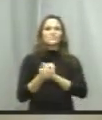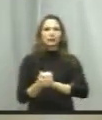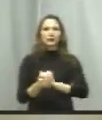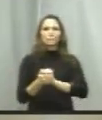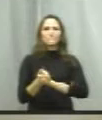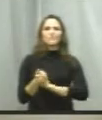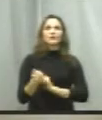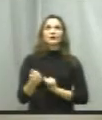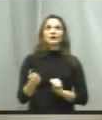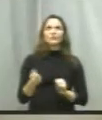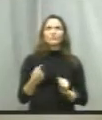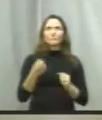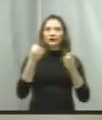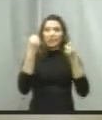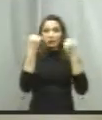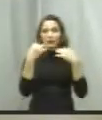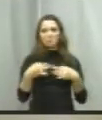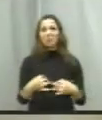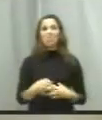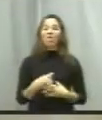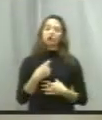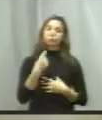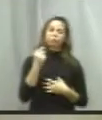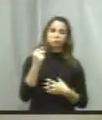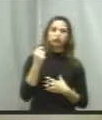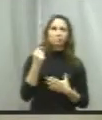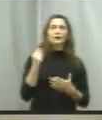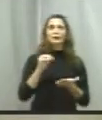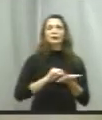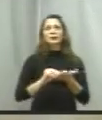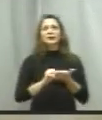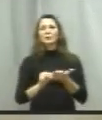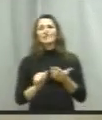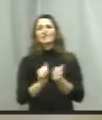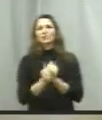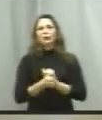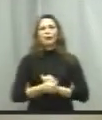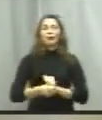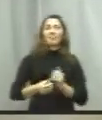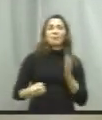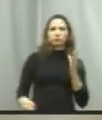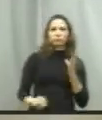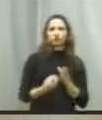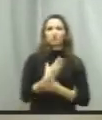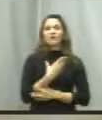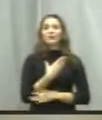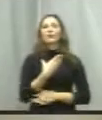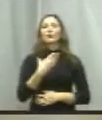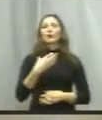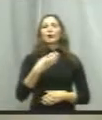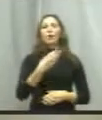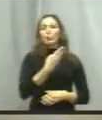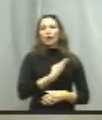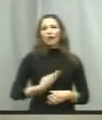Eu vou contar um pouco da Secretaria de Esporte para vocês. Ela foi criada no governo De Sante, dia